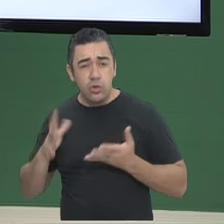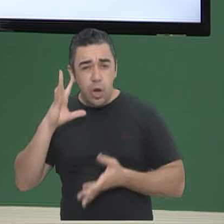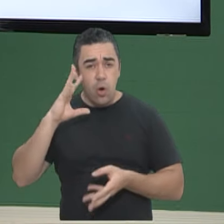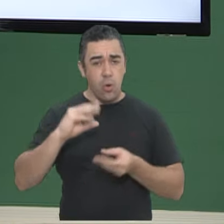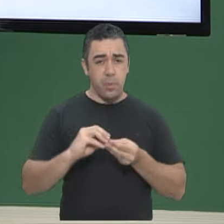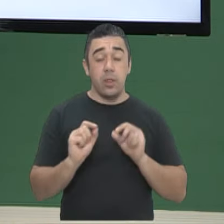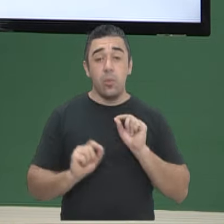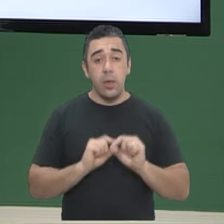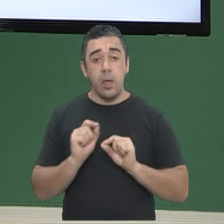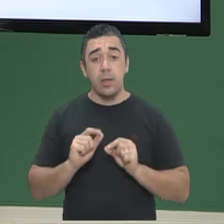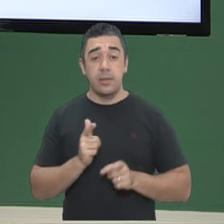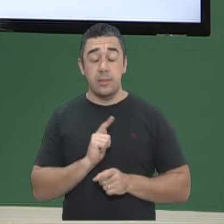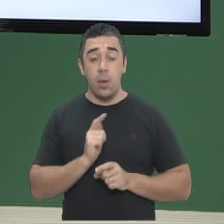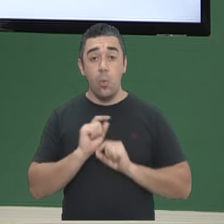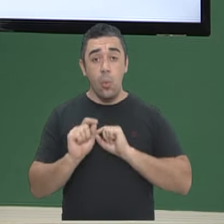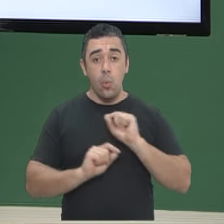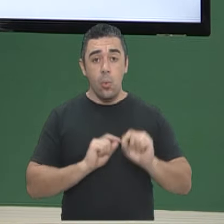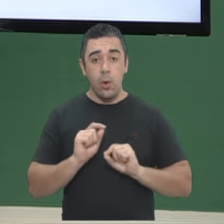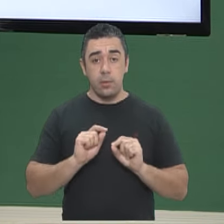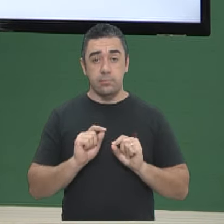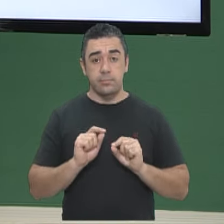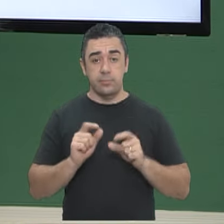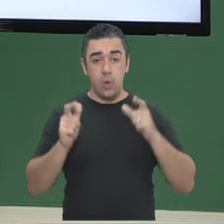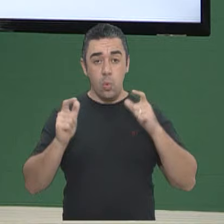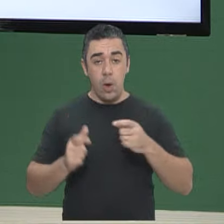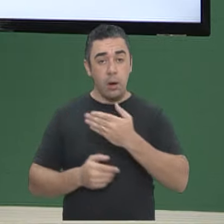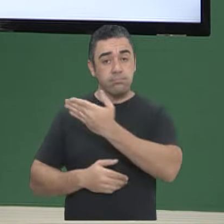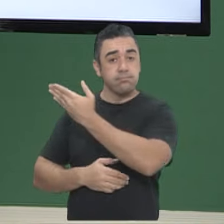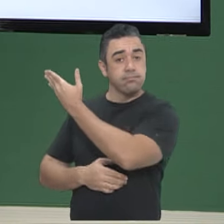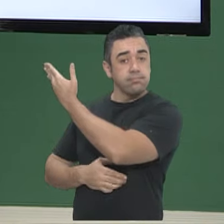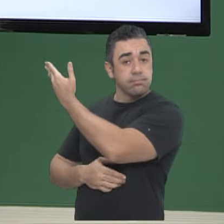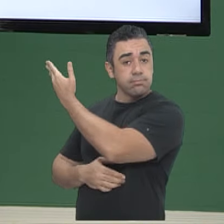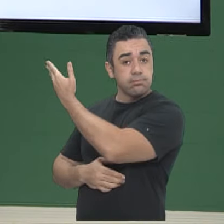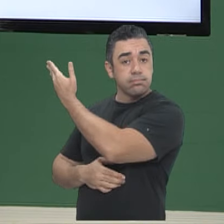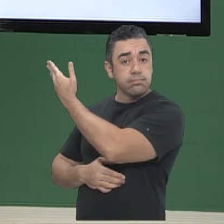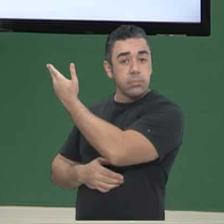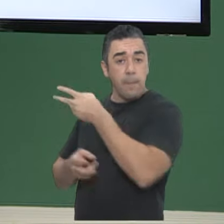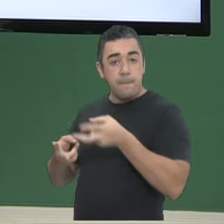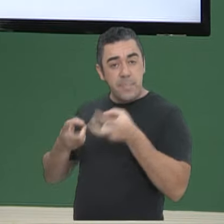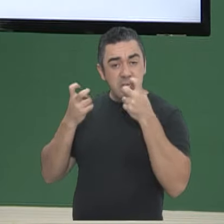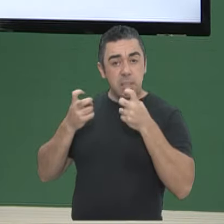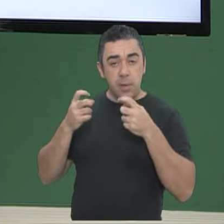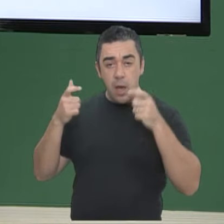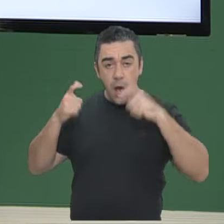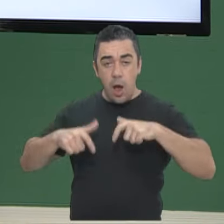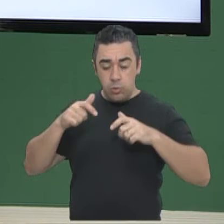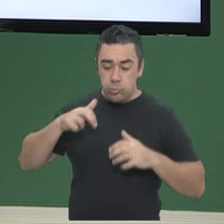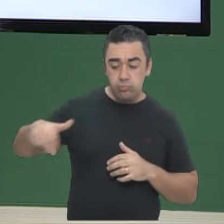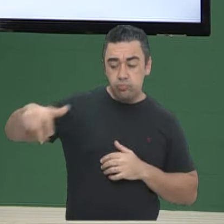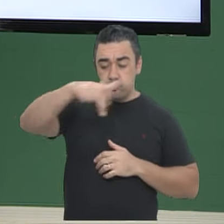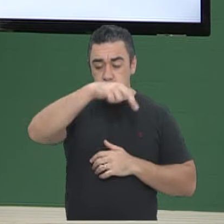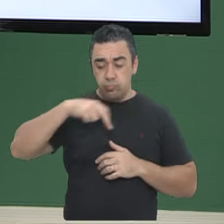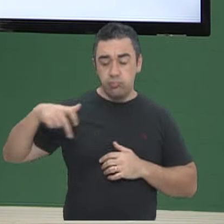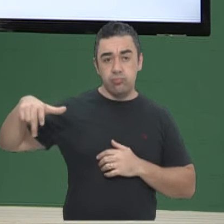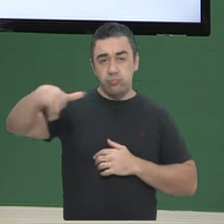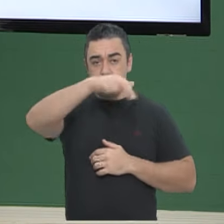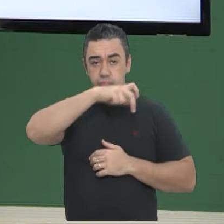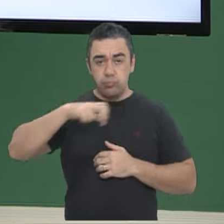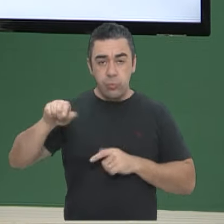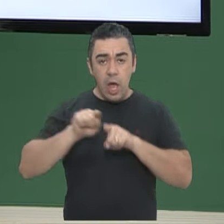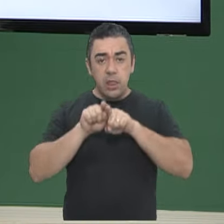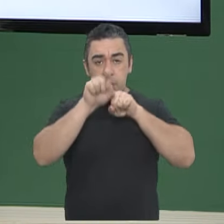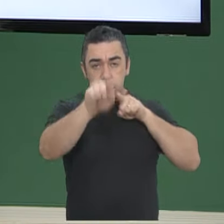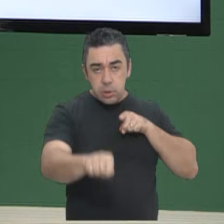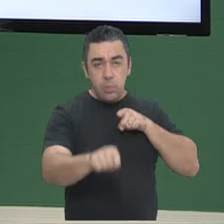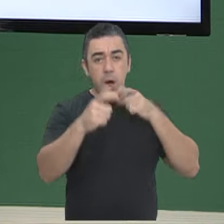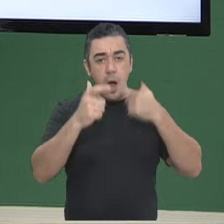compreender, nós temos então algo bastante importante de analisar, que é a pista de atletismo. Então a